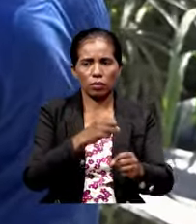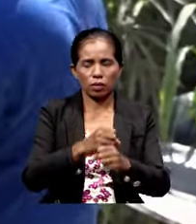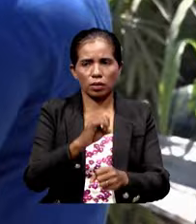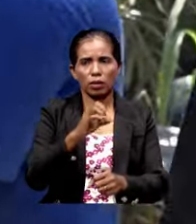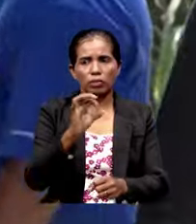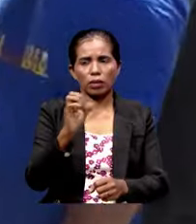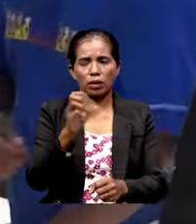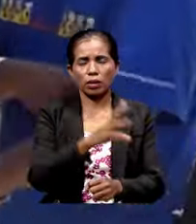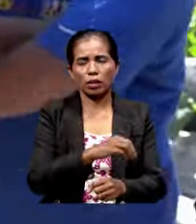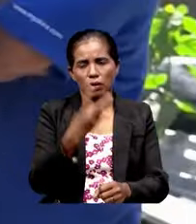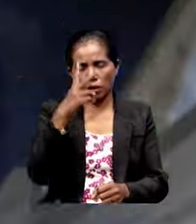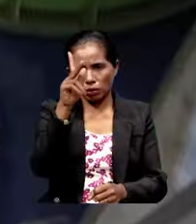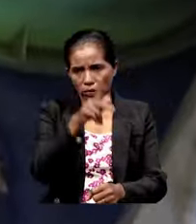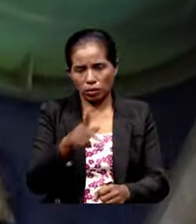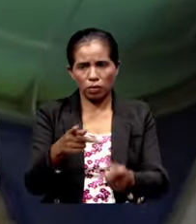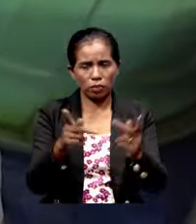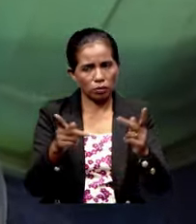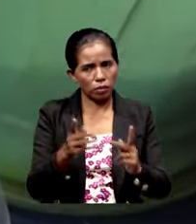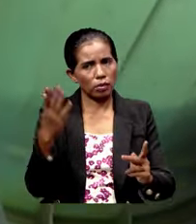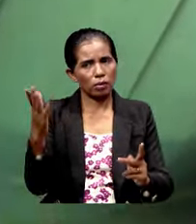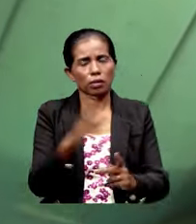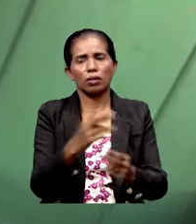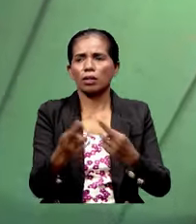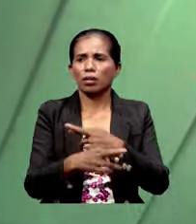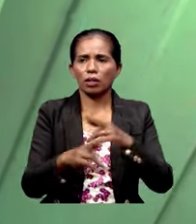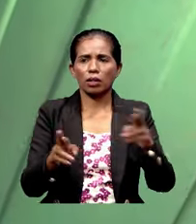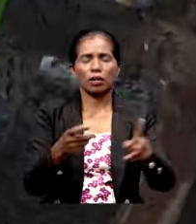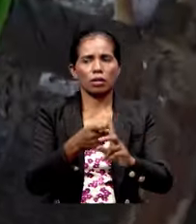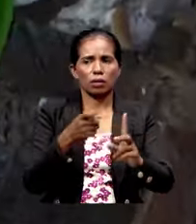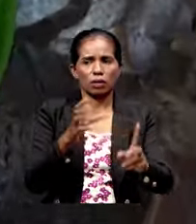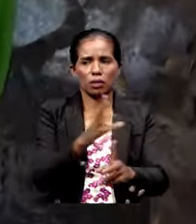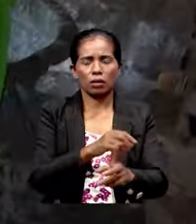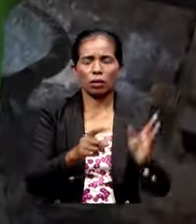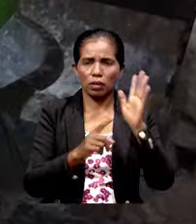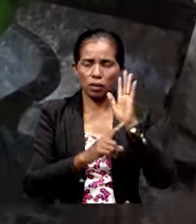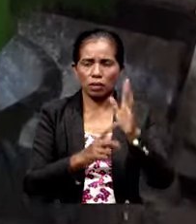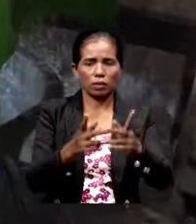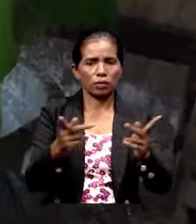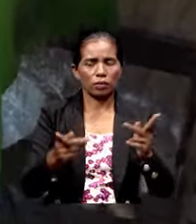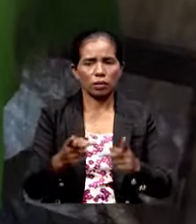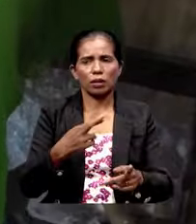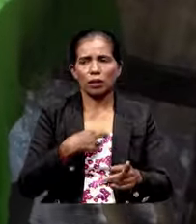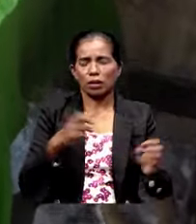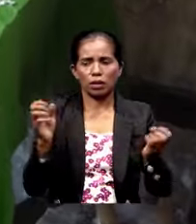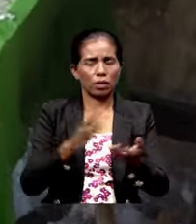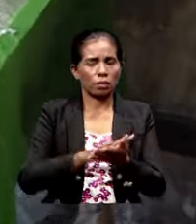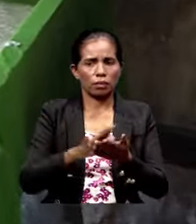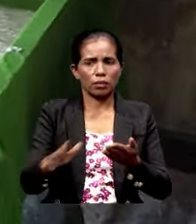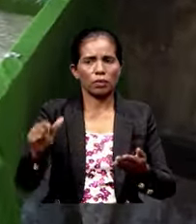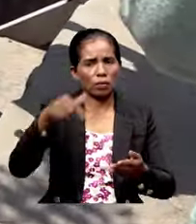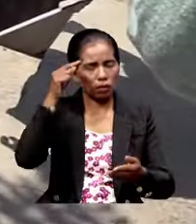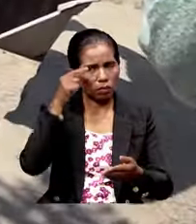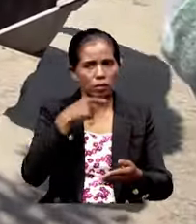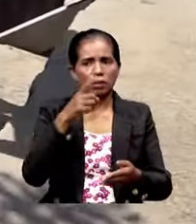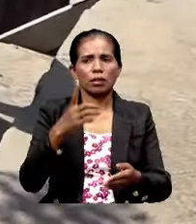essa halo fiscalização ba faten refere no resultado se fiscalização ne atudu faten ne rasikla izieni. Governo moça aprova